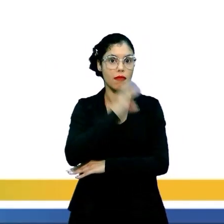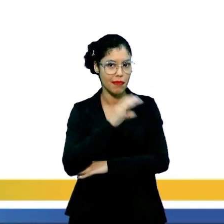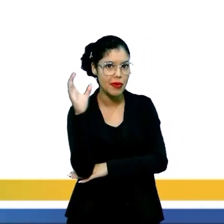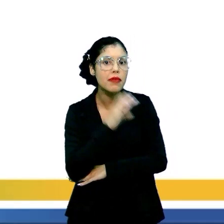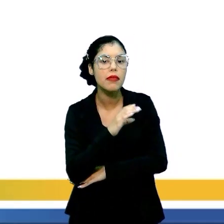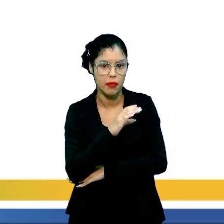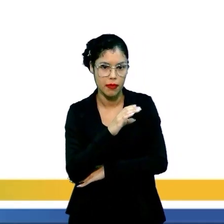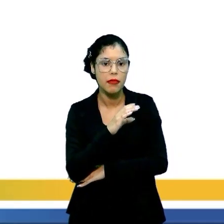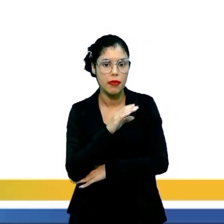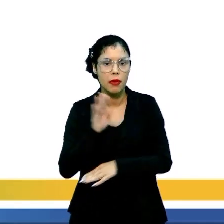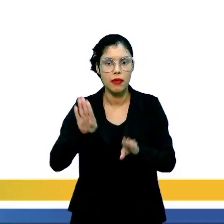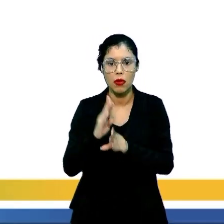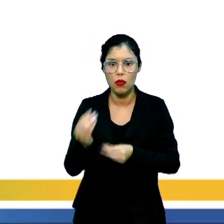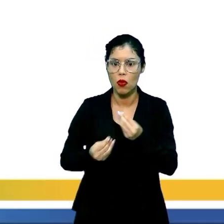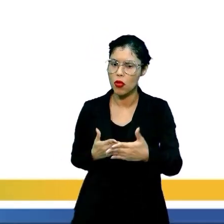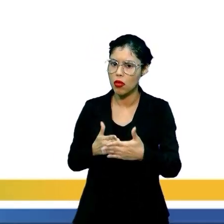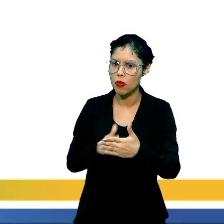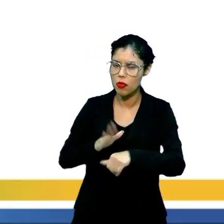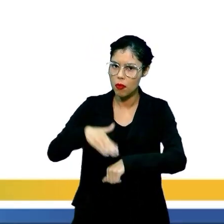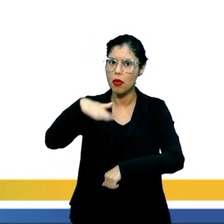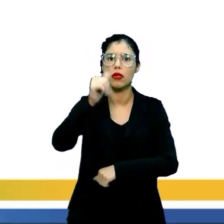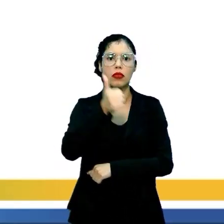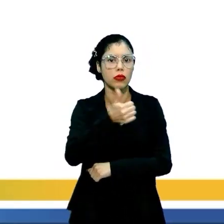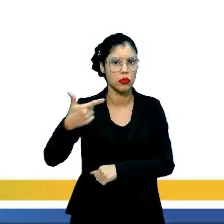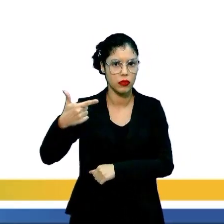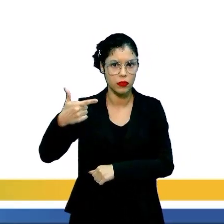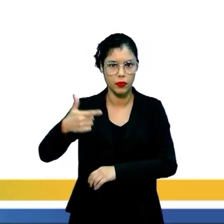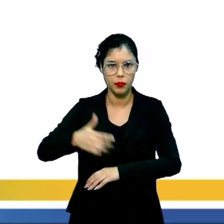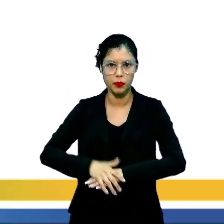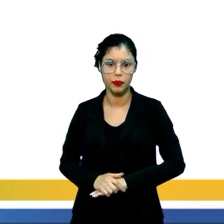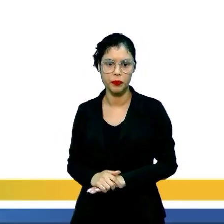da esteira, tendo como limite máximo o nível 12.